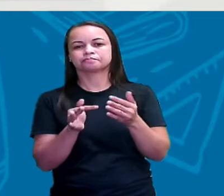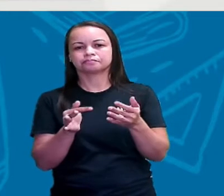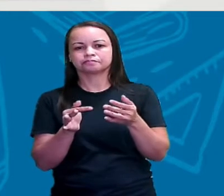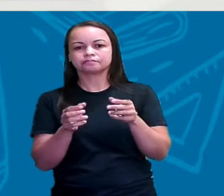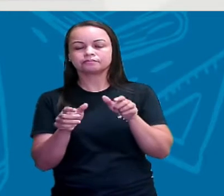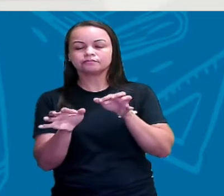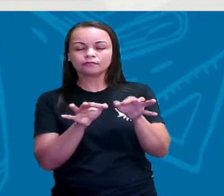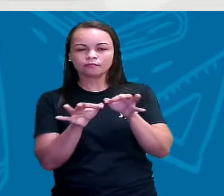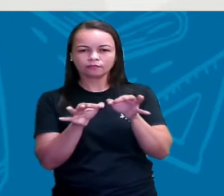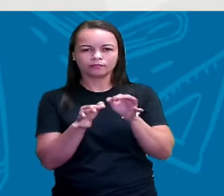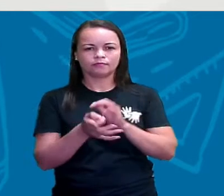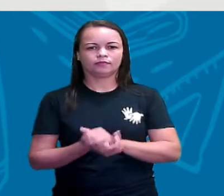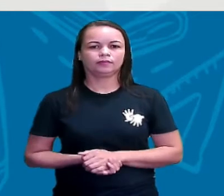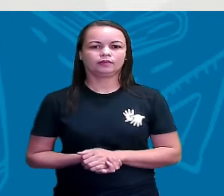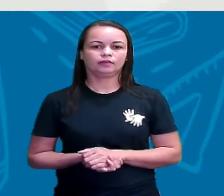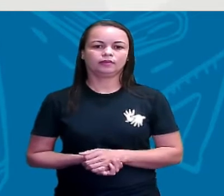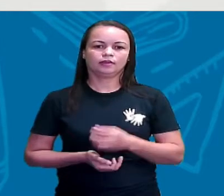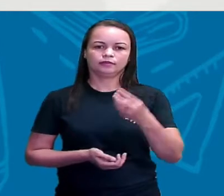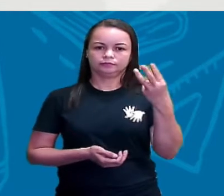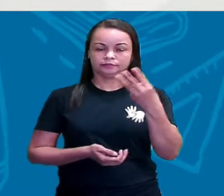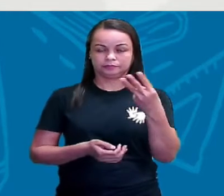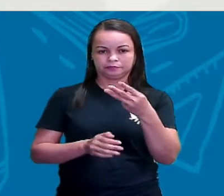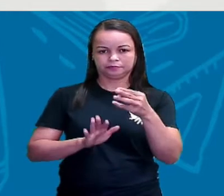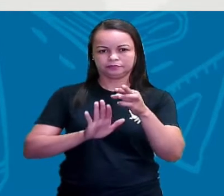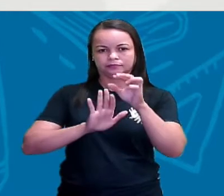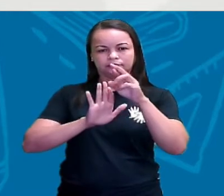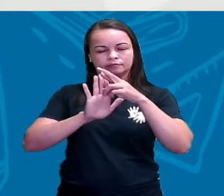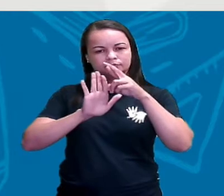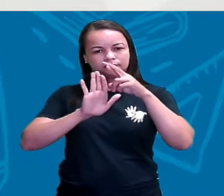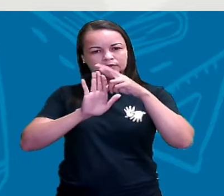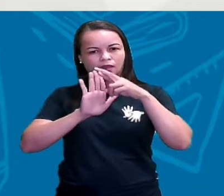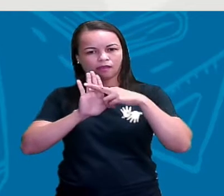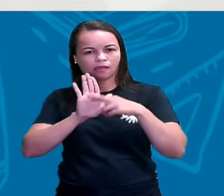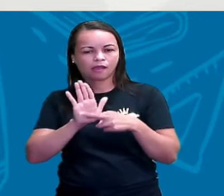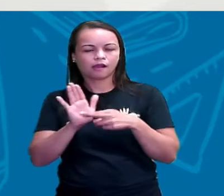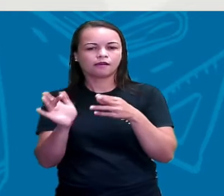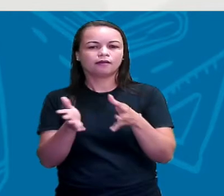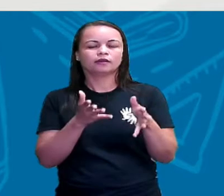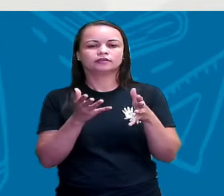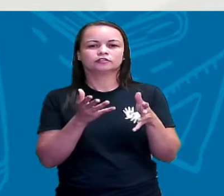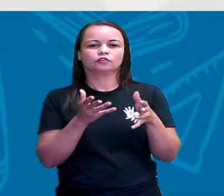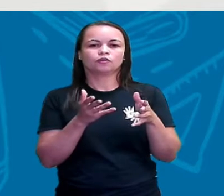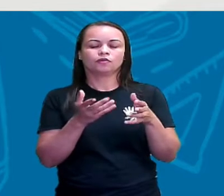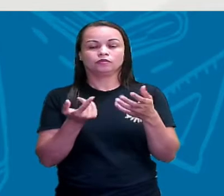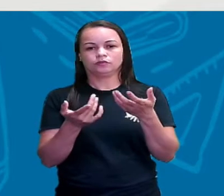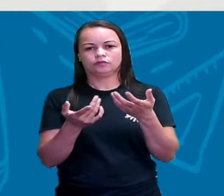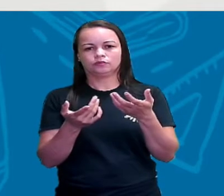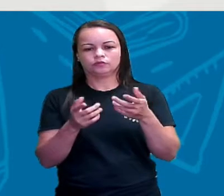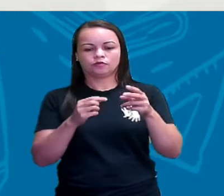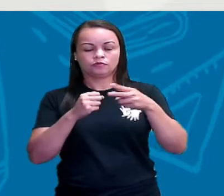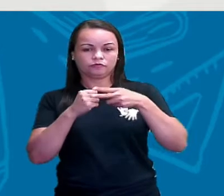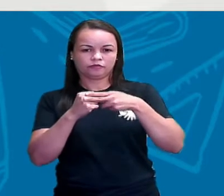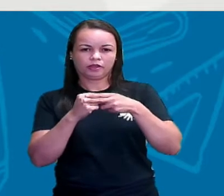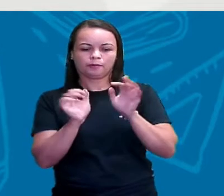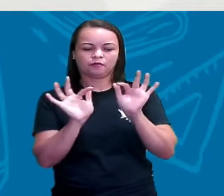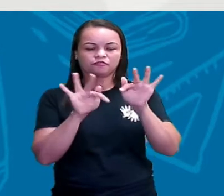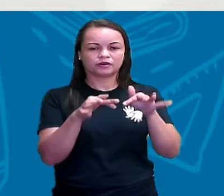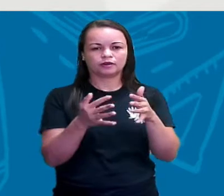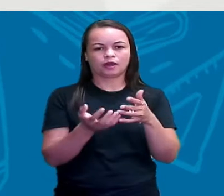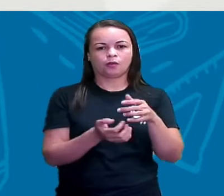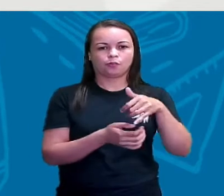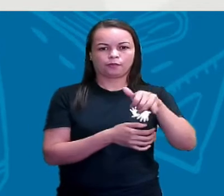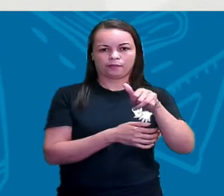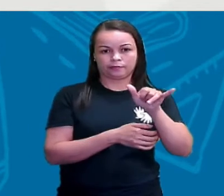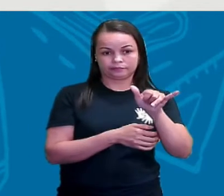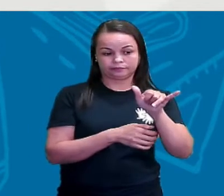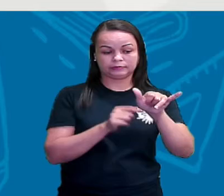certo? Terceira regrinha diz o seguinte: os verbos terminados em Y, precedidos, ou seja, antes do